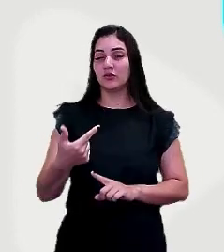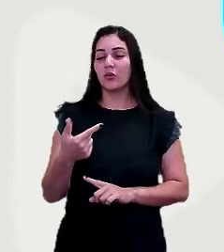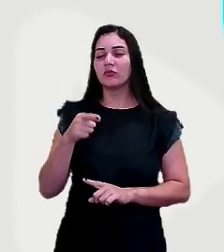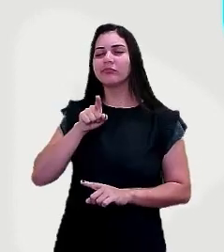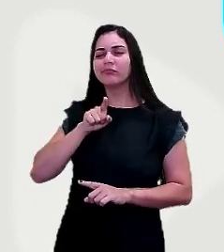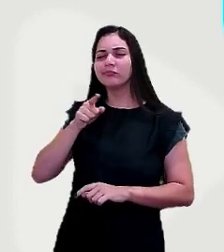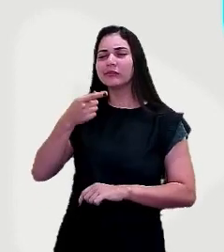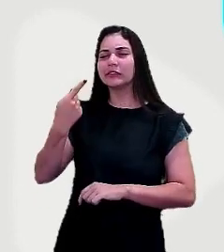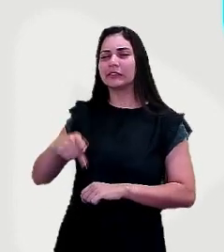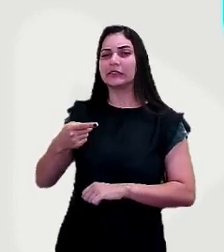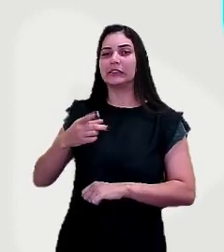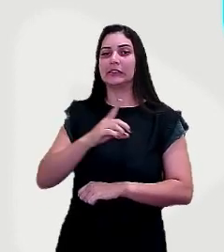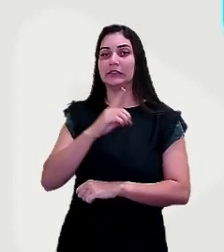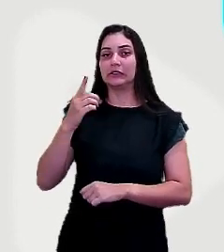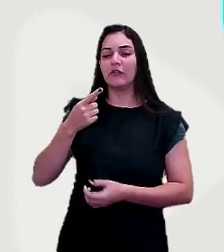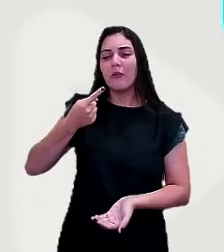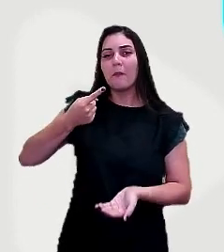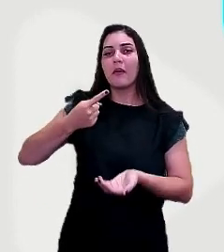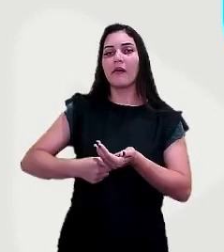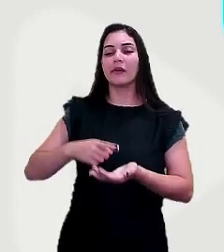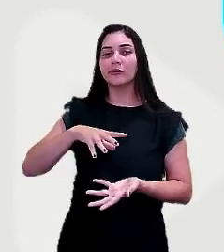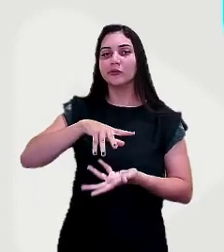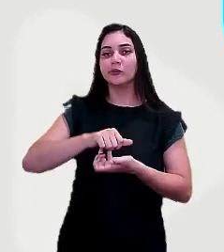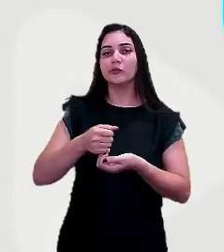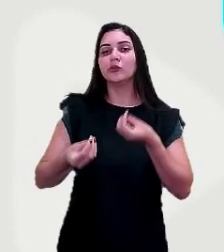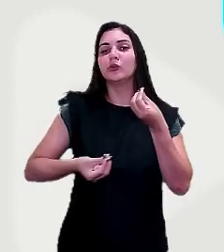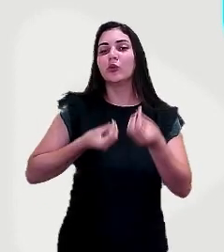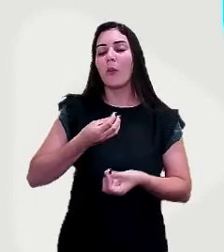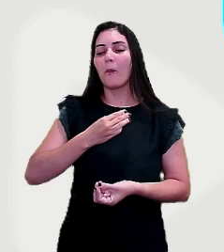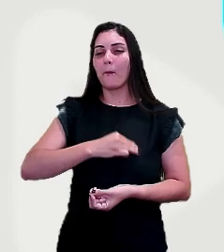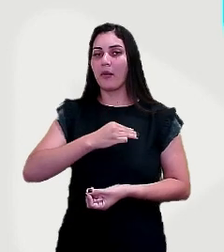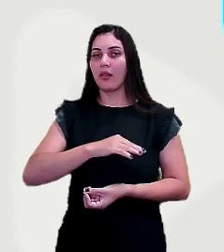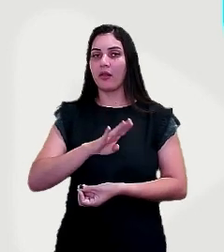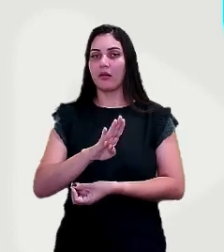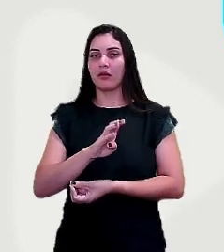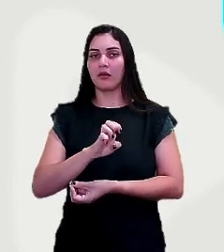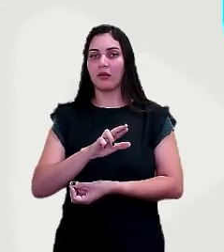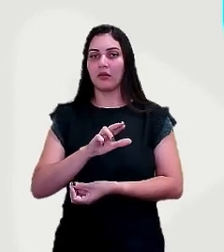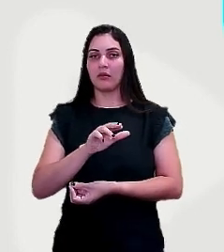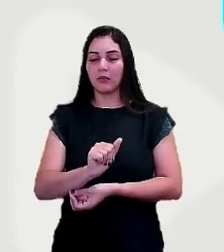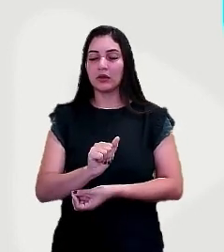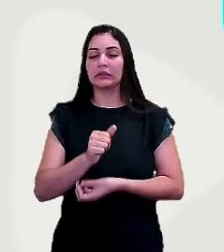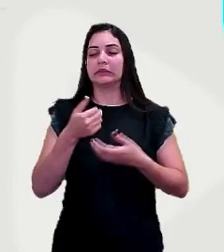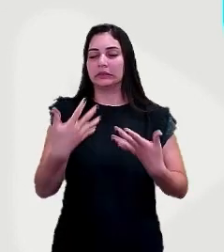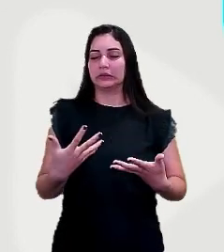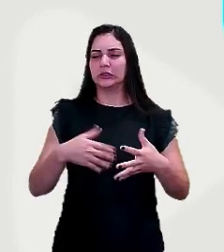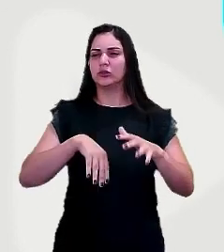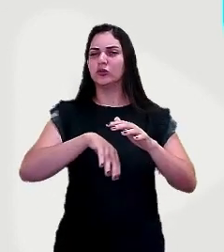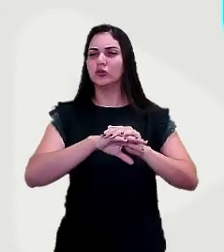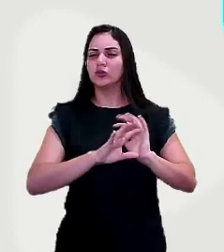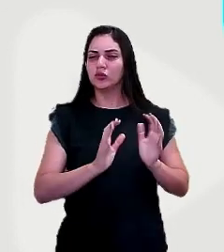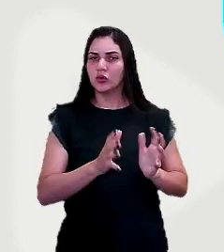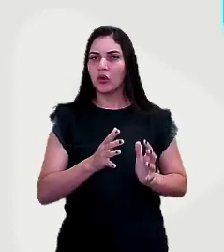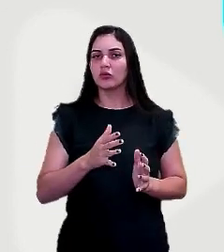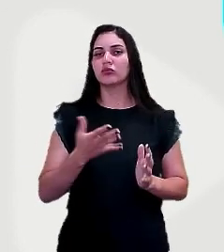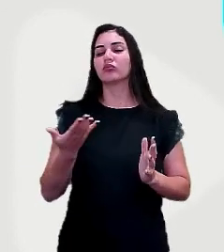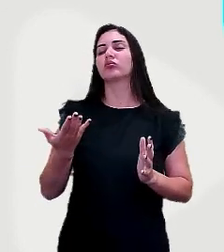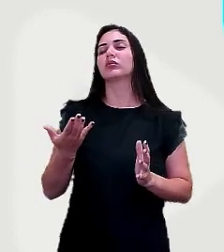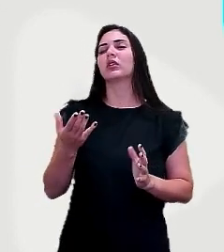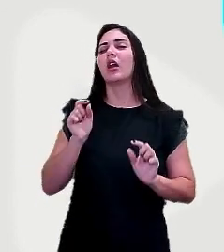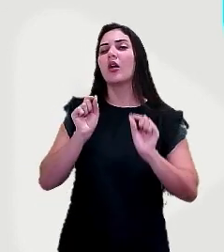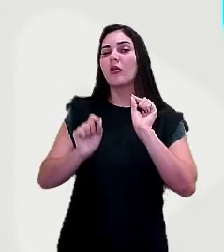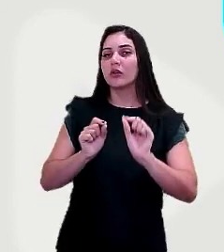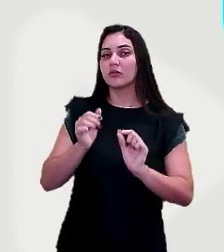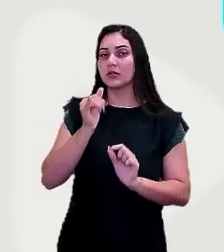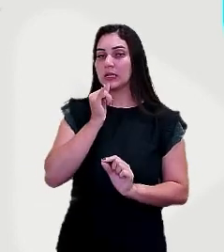ficou marcado no mundo como o milagre de Berna. Então, jogos de futebol é algo bem inusitado. Um time que não